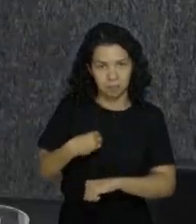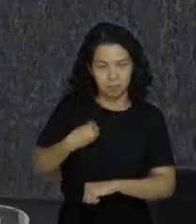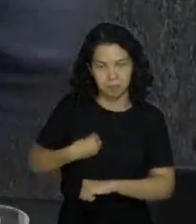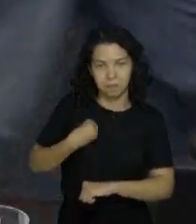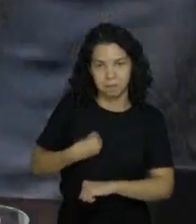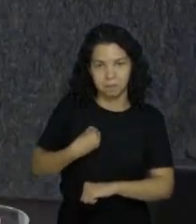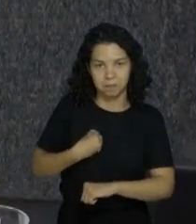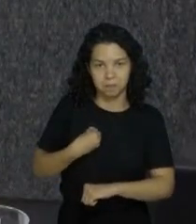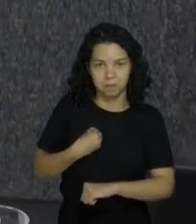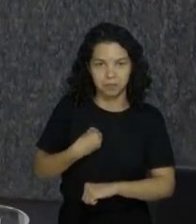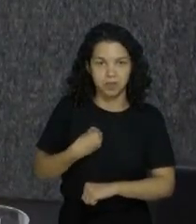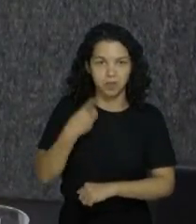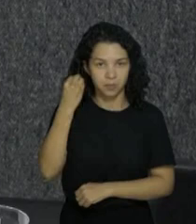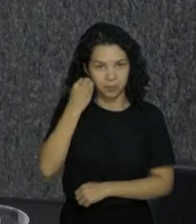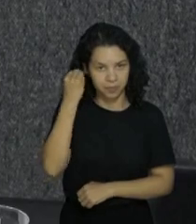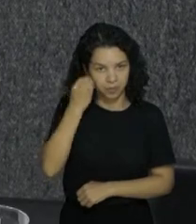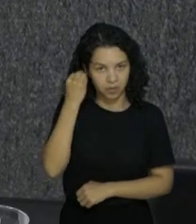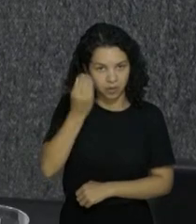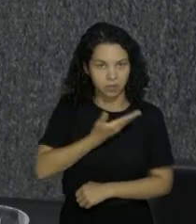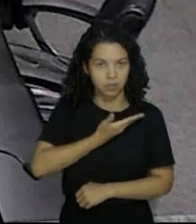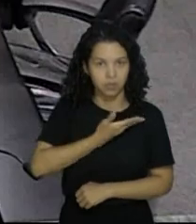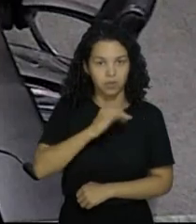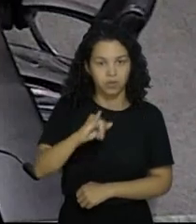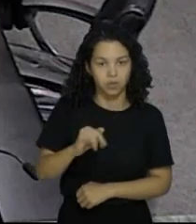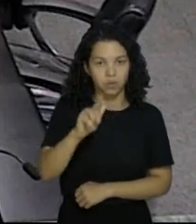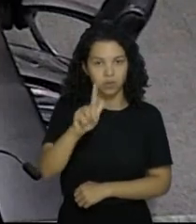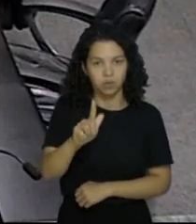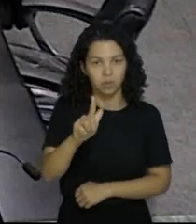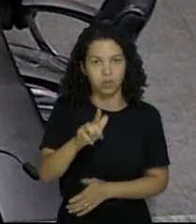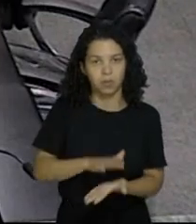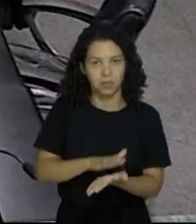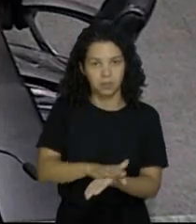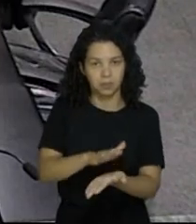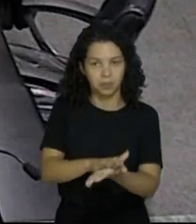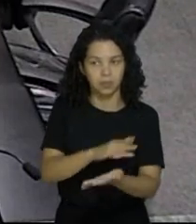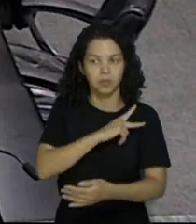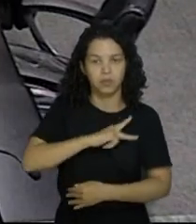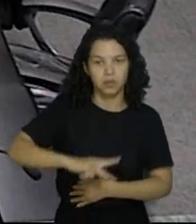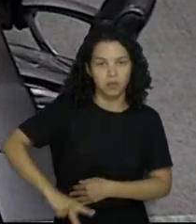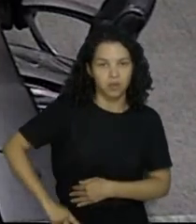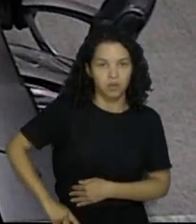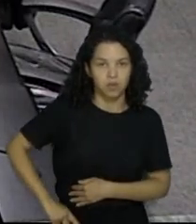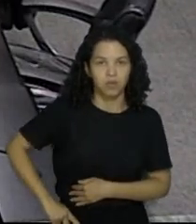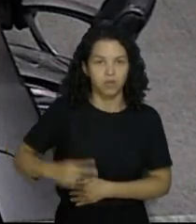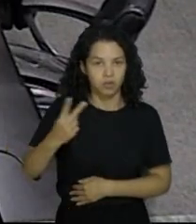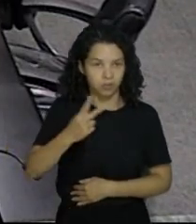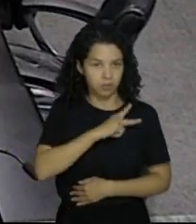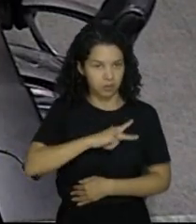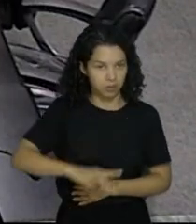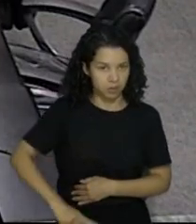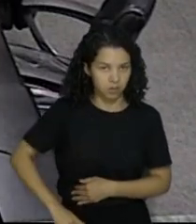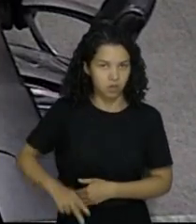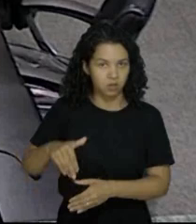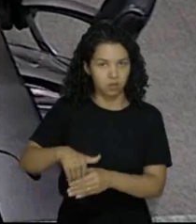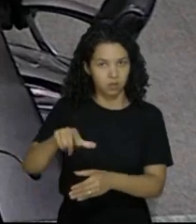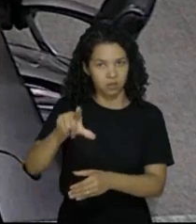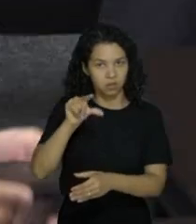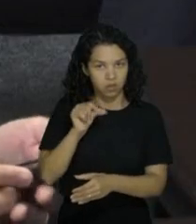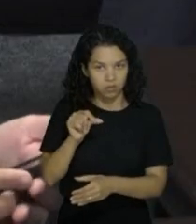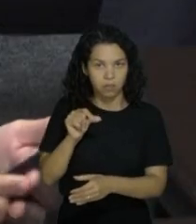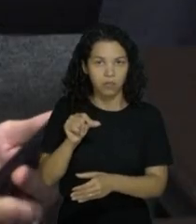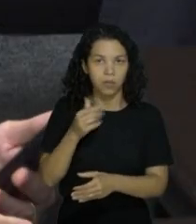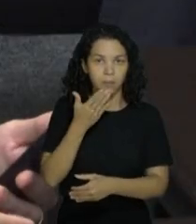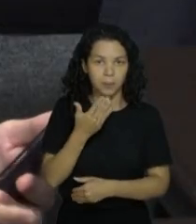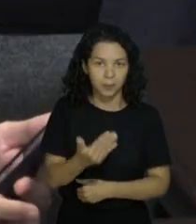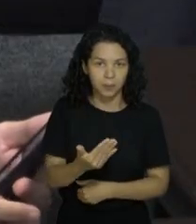experiente nosso amigo Júlio Garcia parabenizar o presidência e a vice-presidente que for eleito eu peço